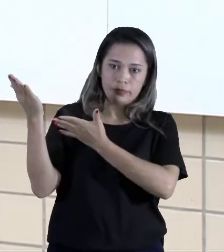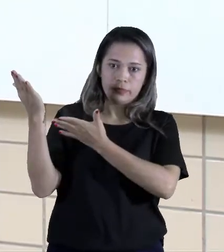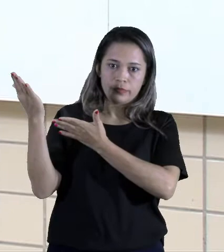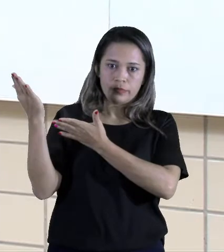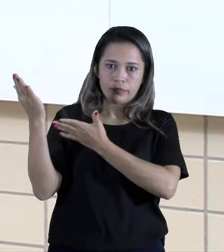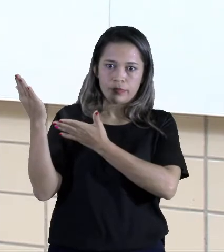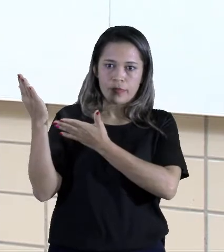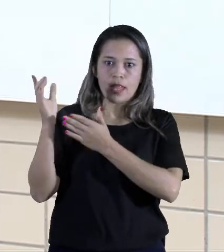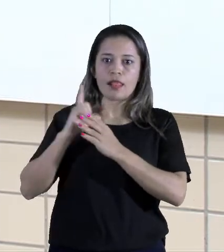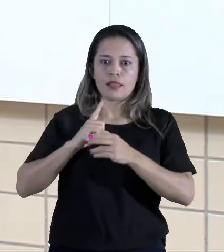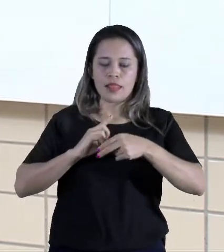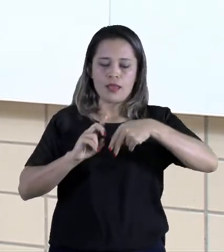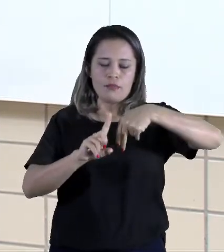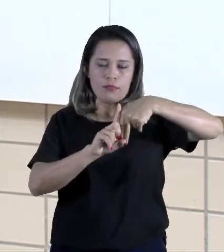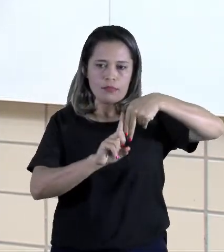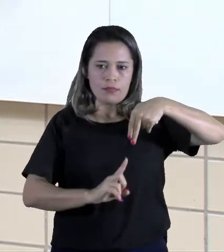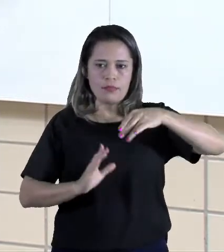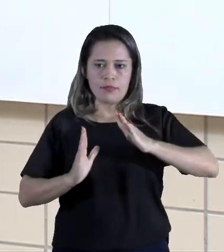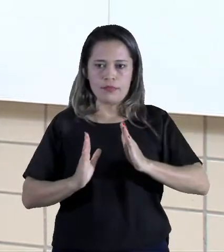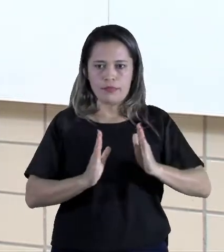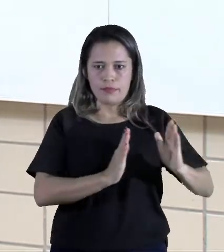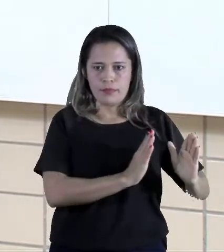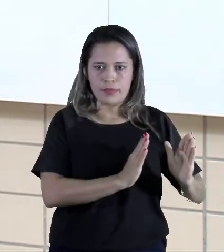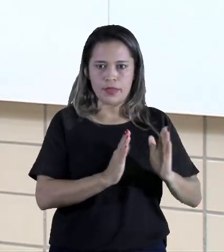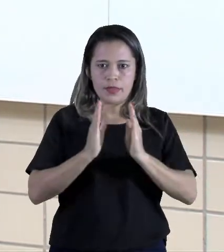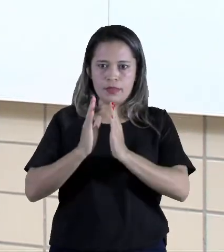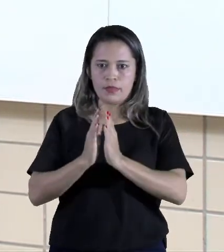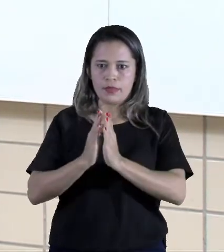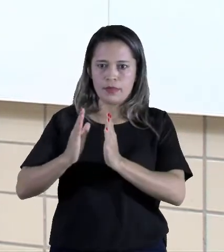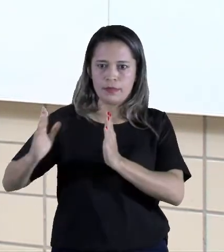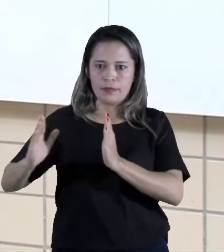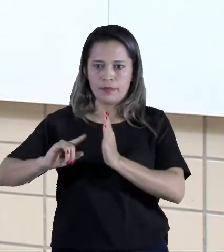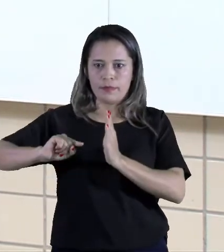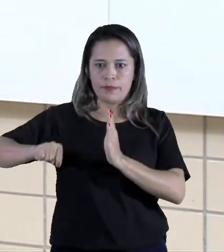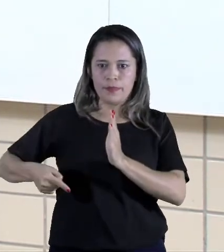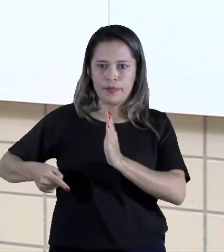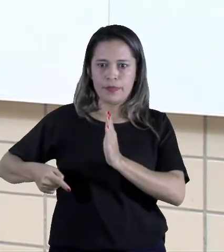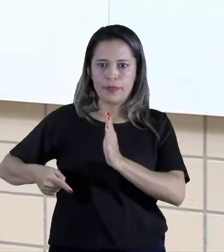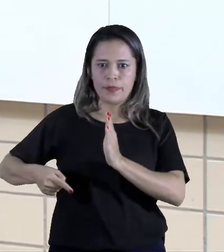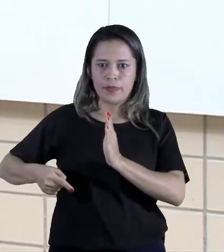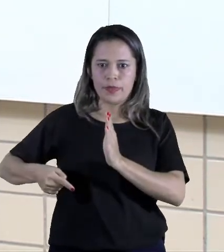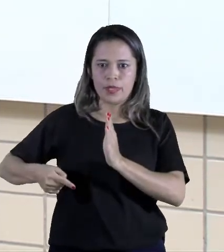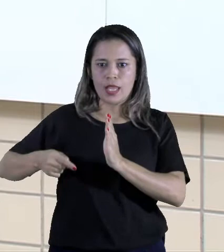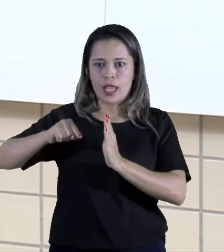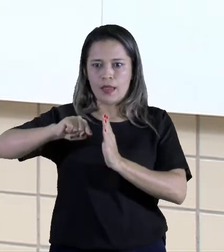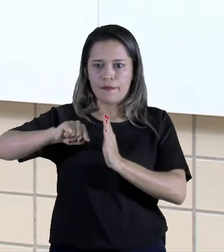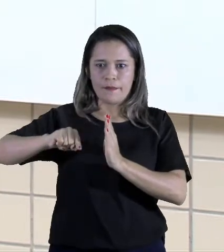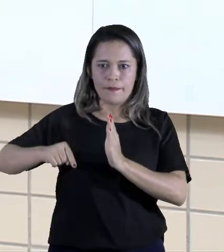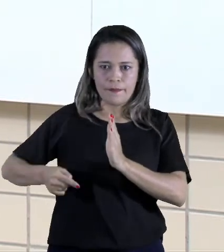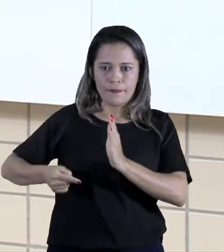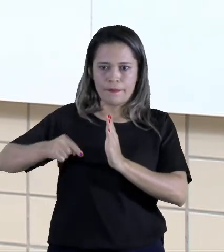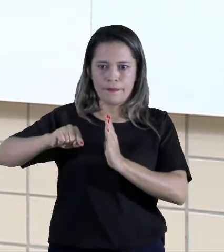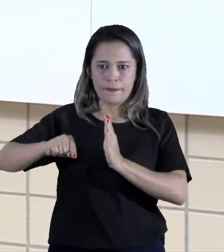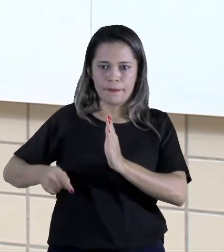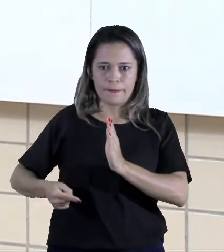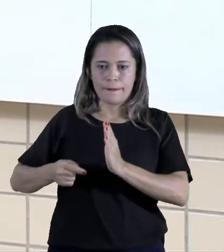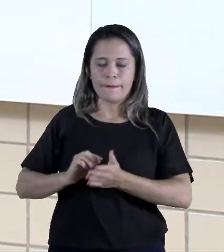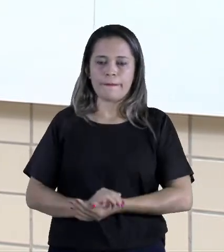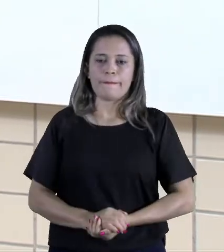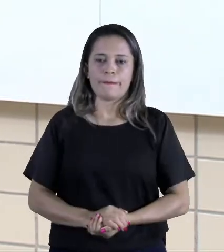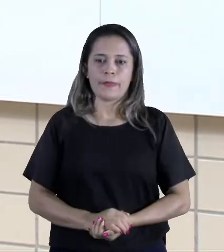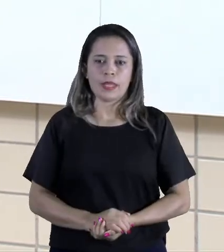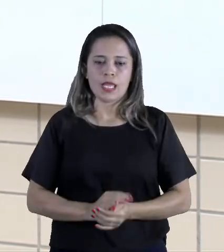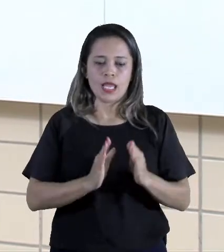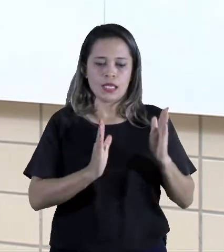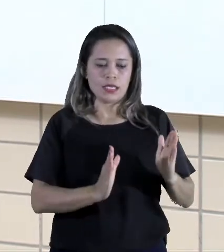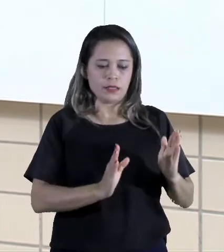uma parte inteira e uma parte decimal, dividido por uma vírgula. A parte